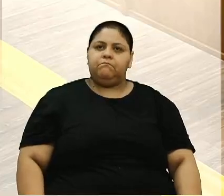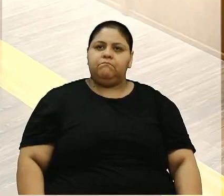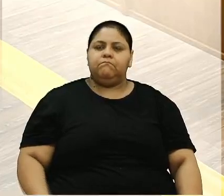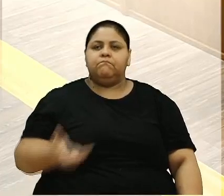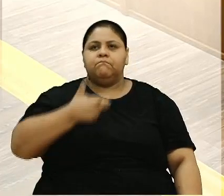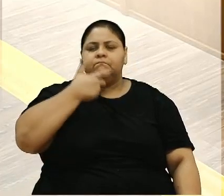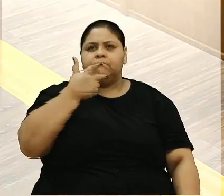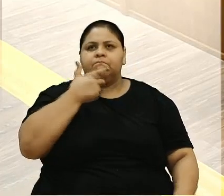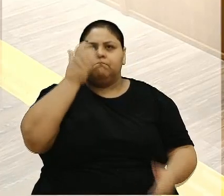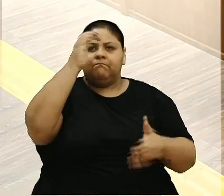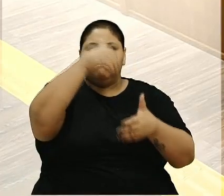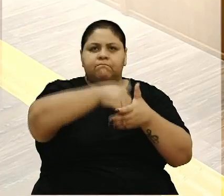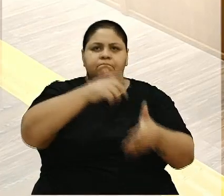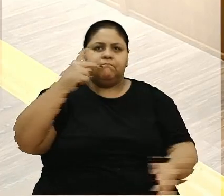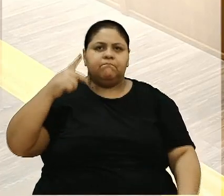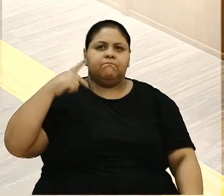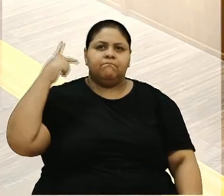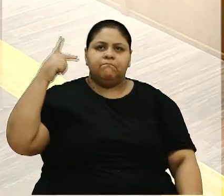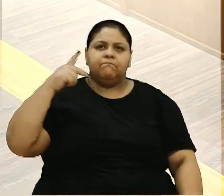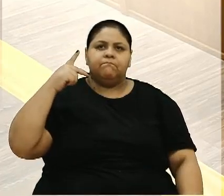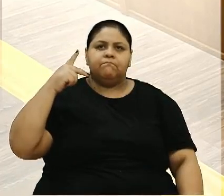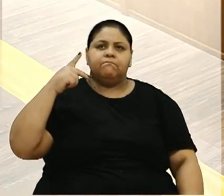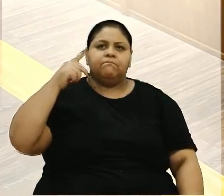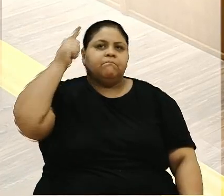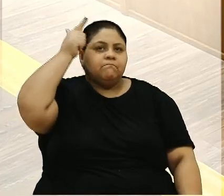Declaração de voto, vereador Lucas Carenhato.